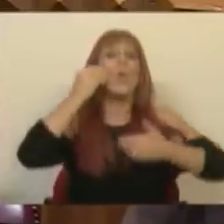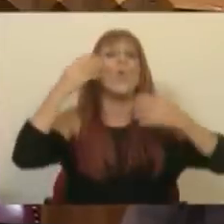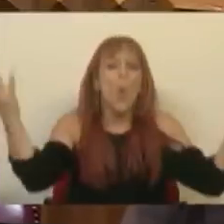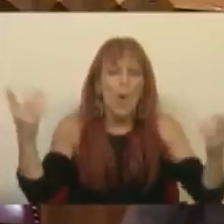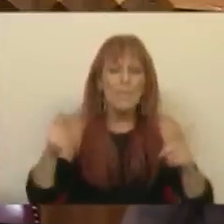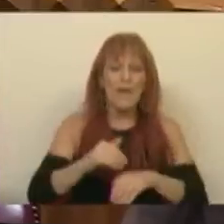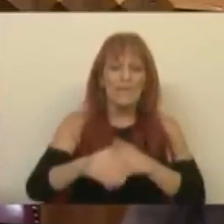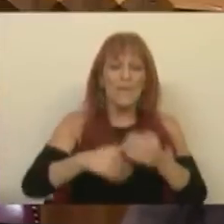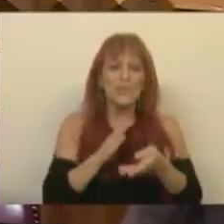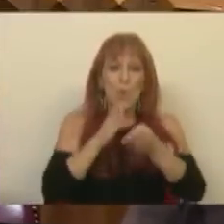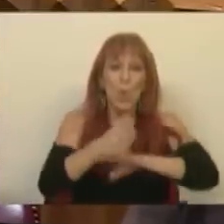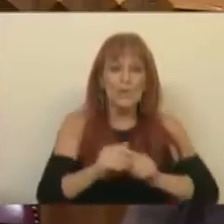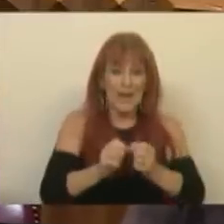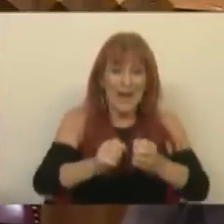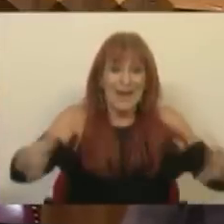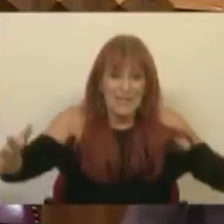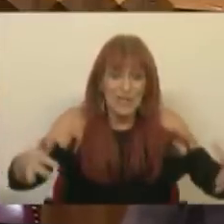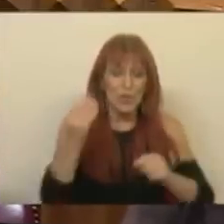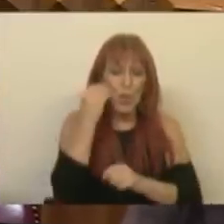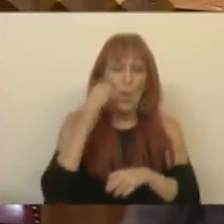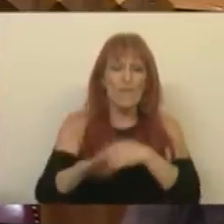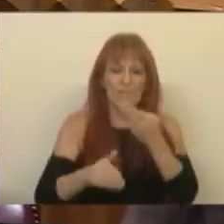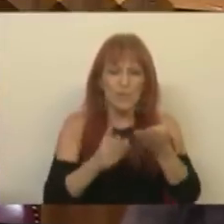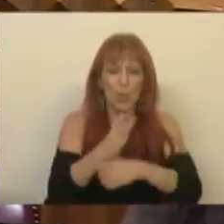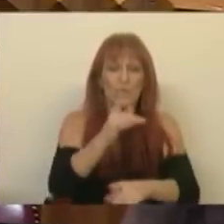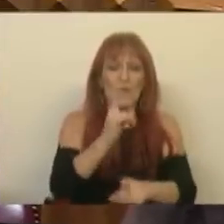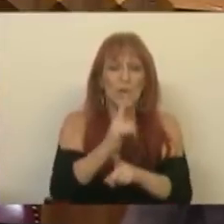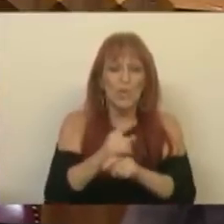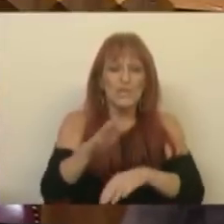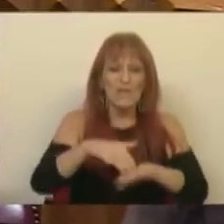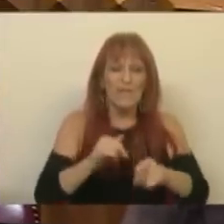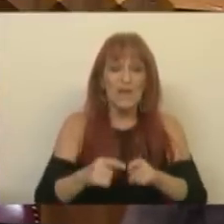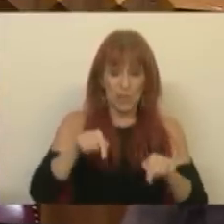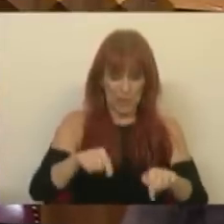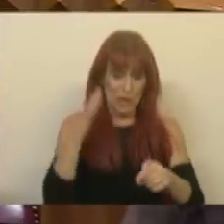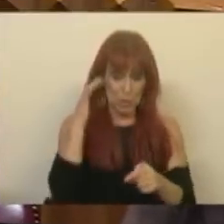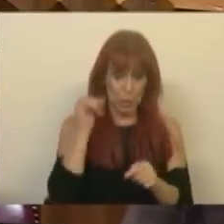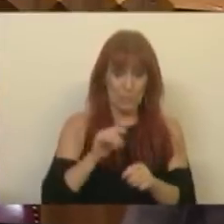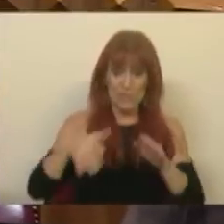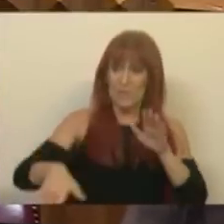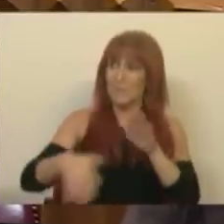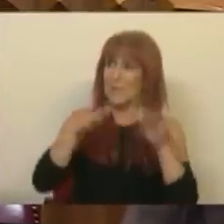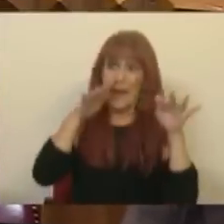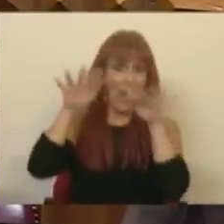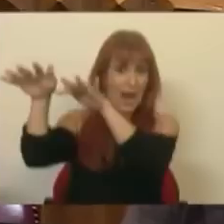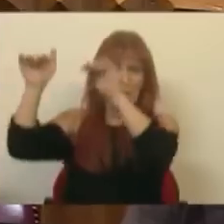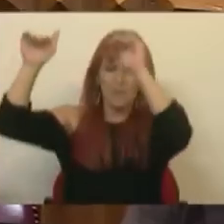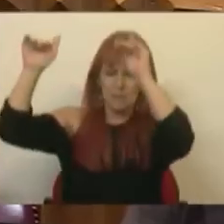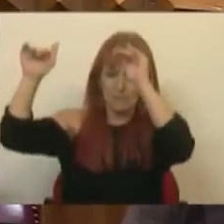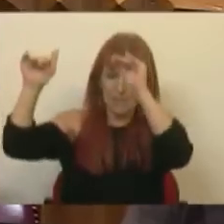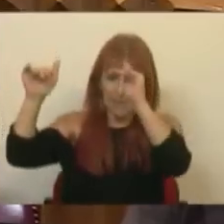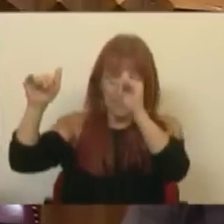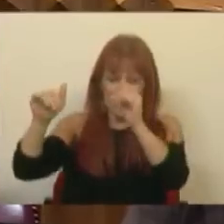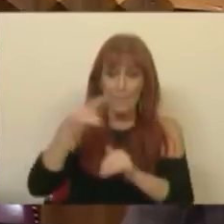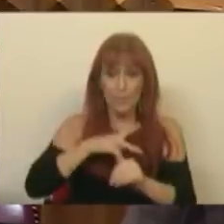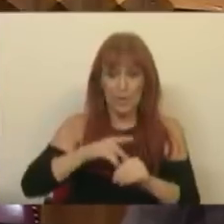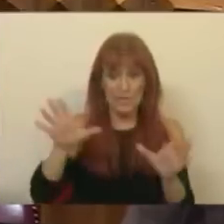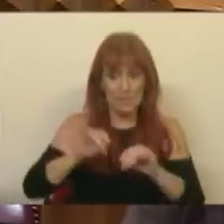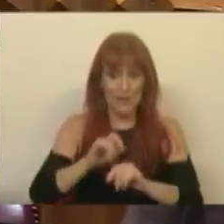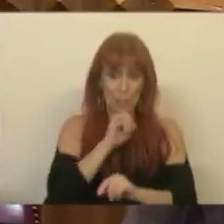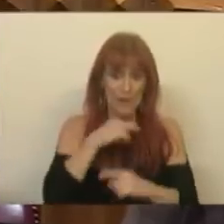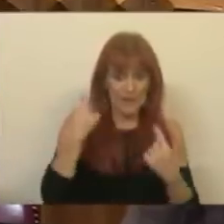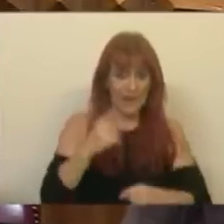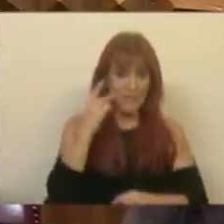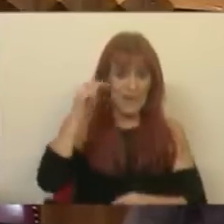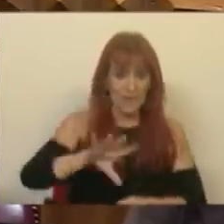como vamos continuar a crescer como vamos continuar a fazer com que estes números da imigração deixam e mais português tenham a oportunidade